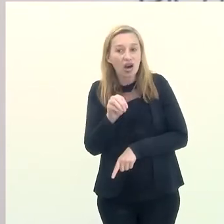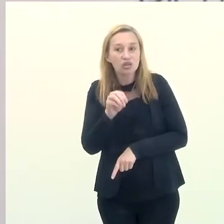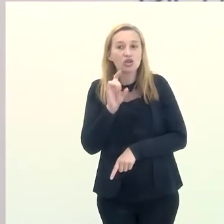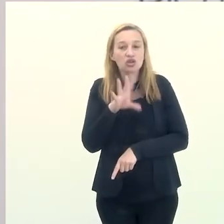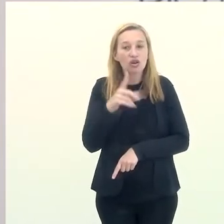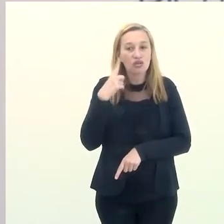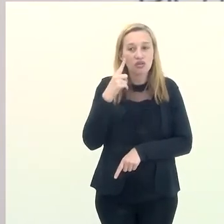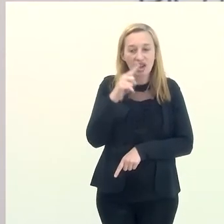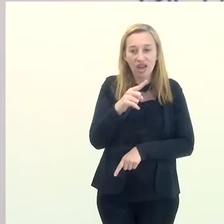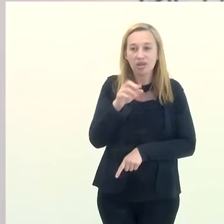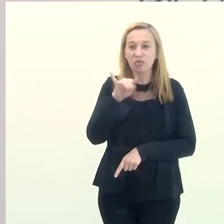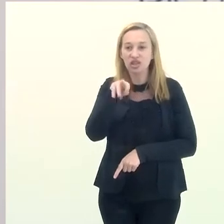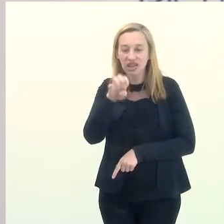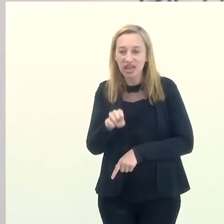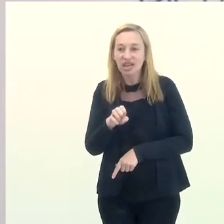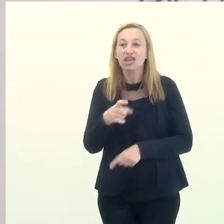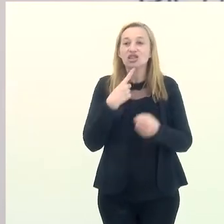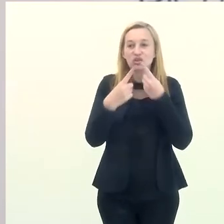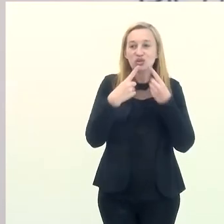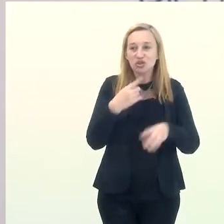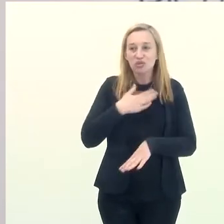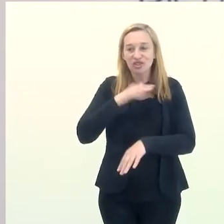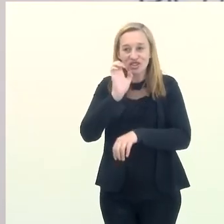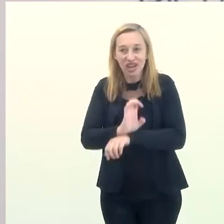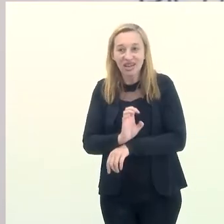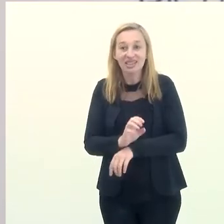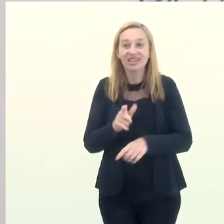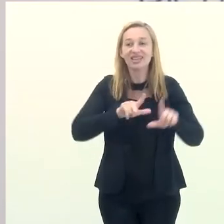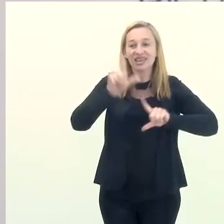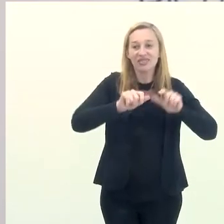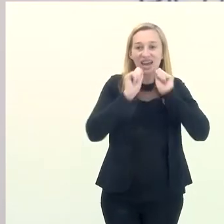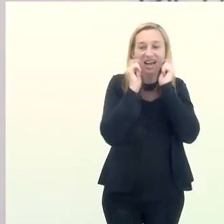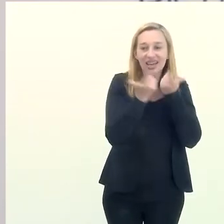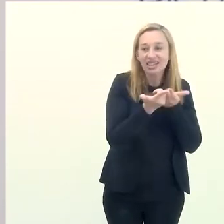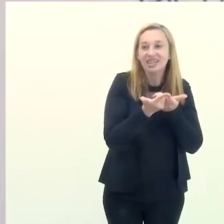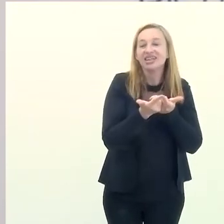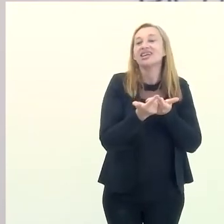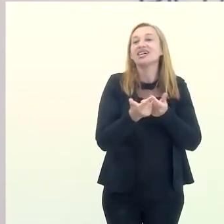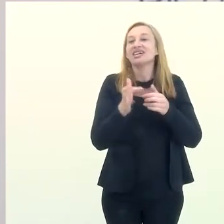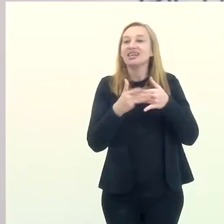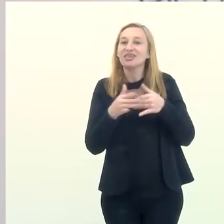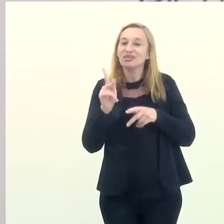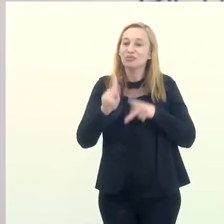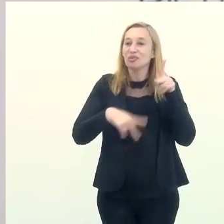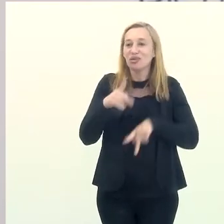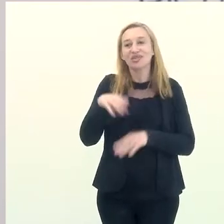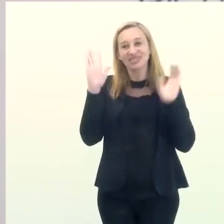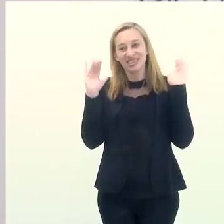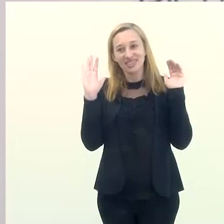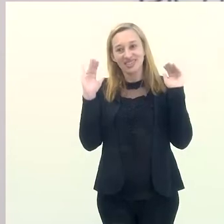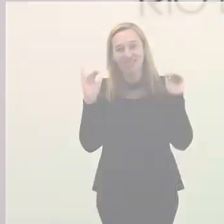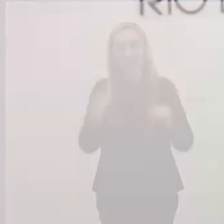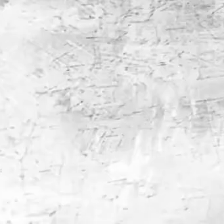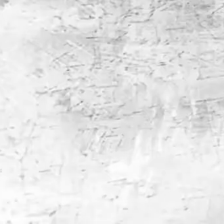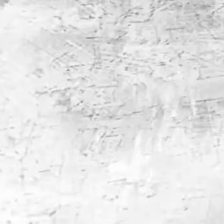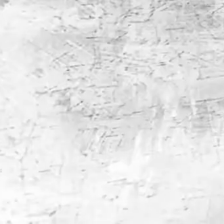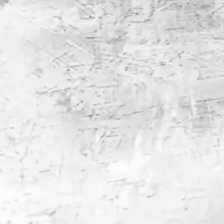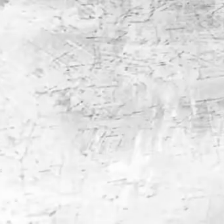áudio. Só buscar pelo podcast Quero Discutir o Meu Estado. TV Alerj, o canal do povo. Até a próxima.